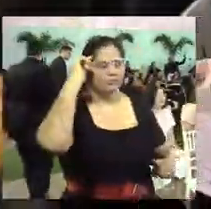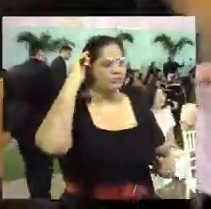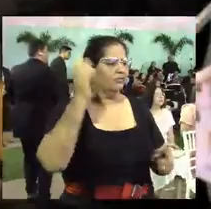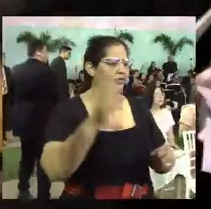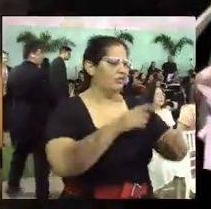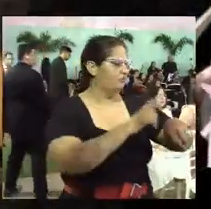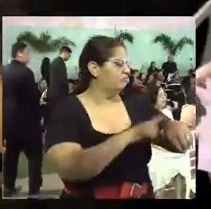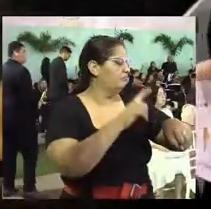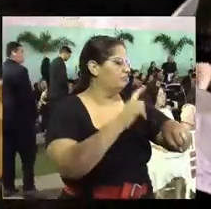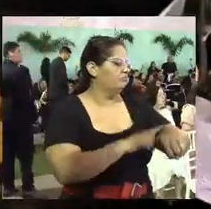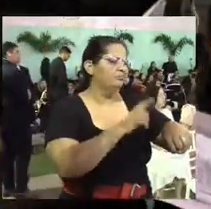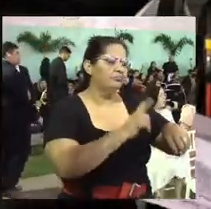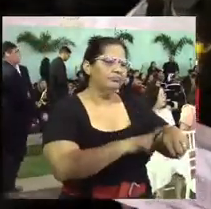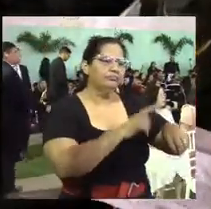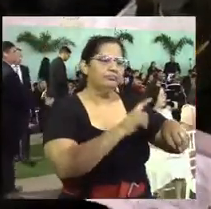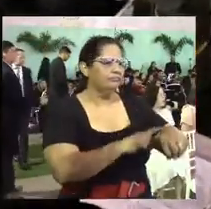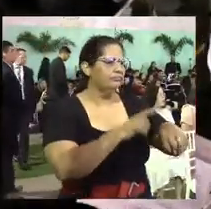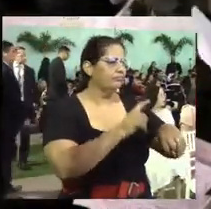dia